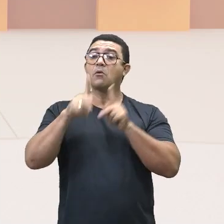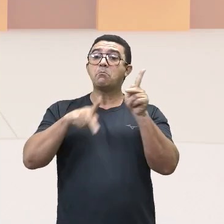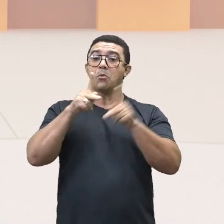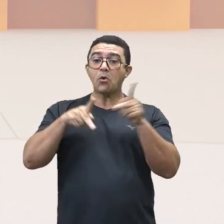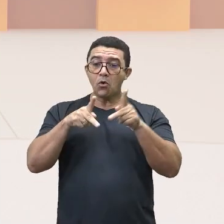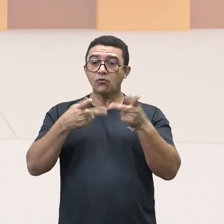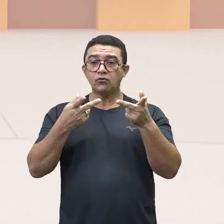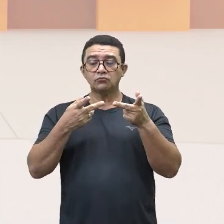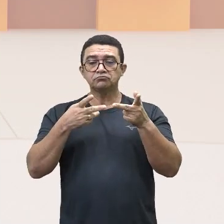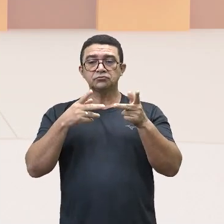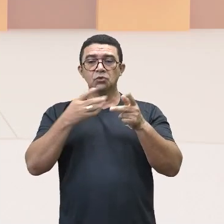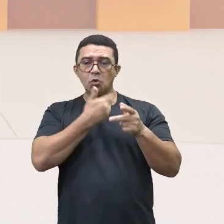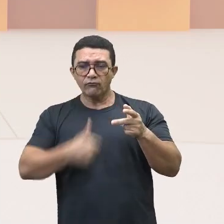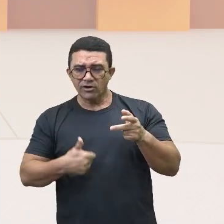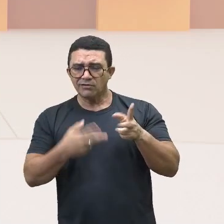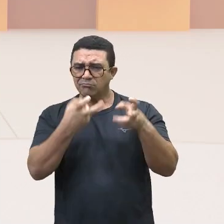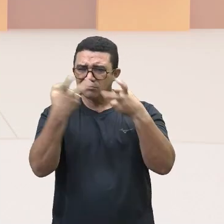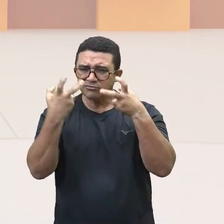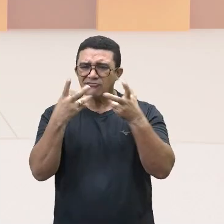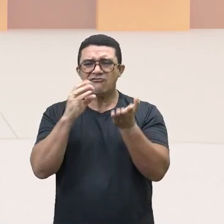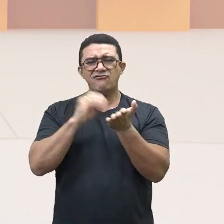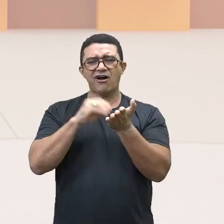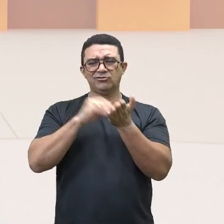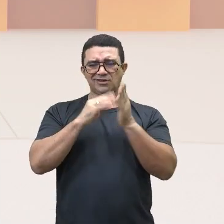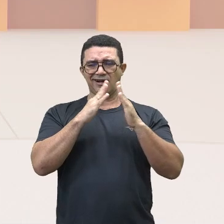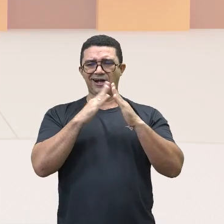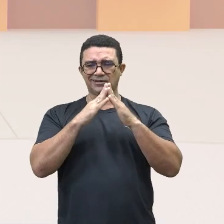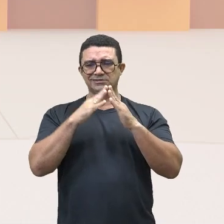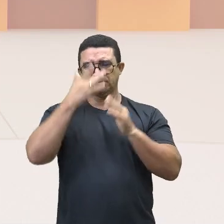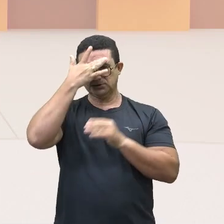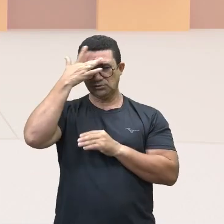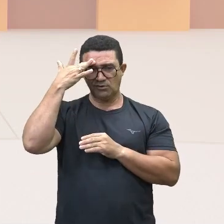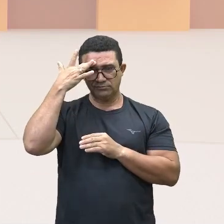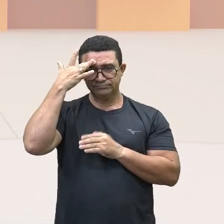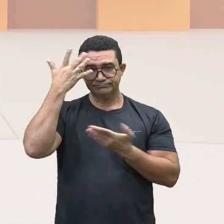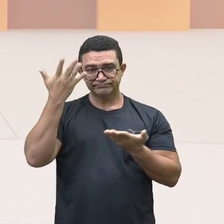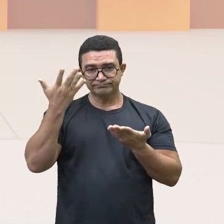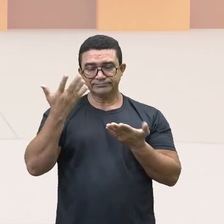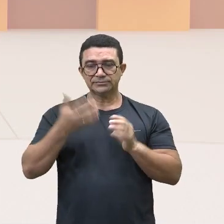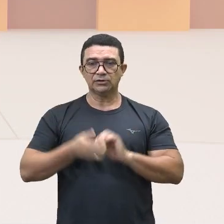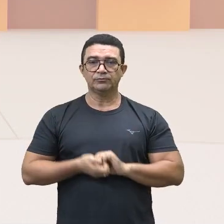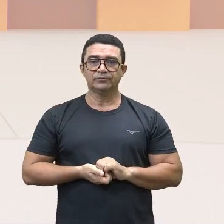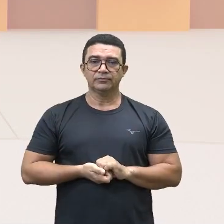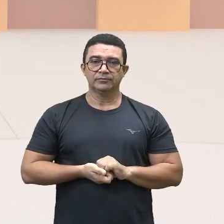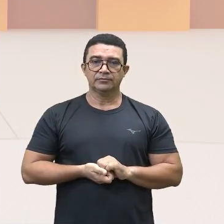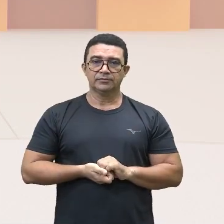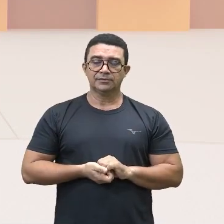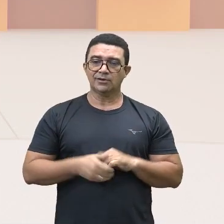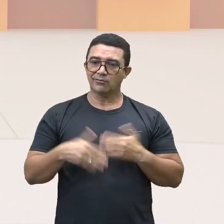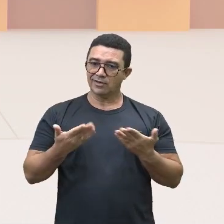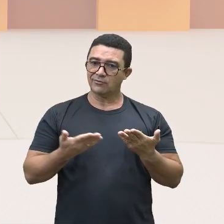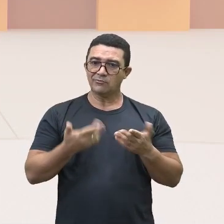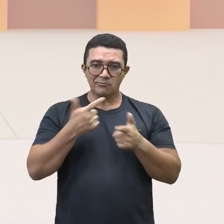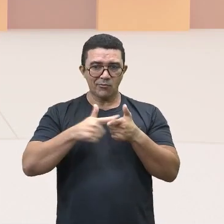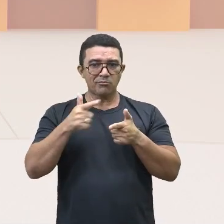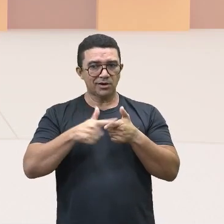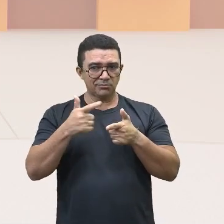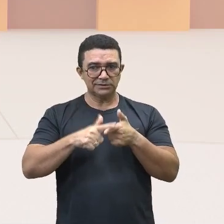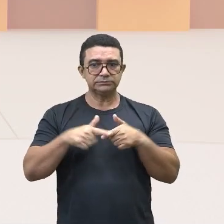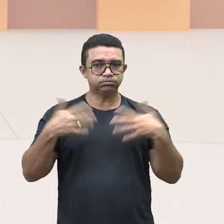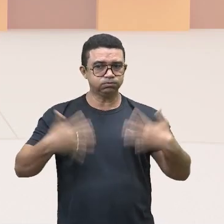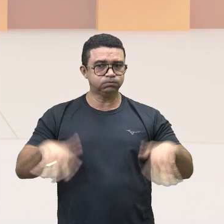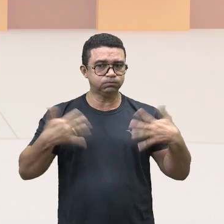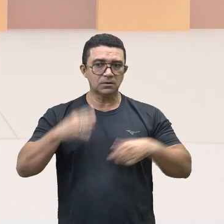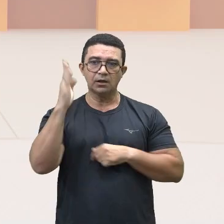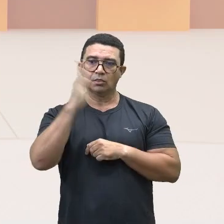pode perceber e levar essa demanda aos governantes, né? Que falta moradia, o déficit habitacional no Brasil é muito grande. Então,